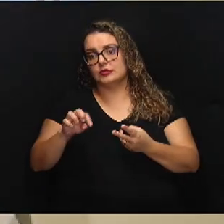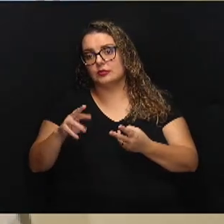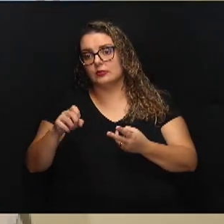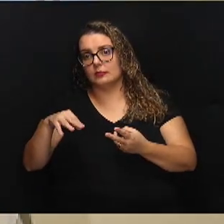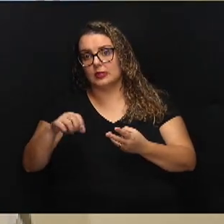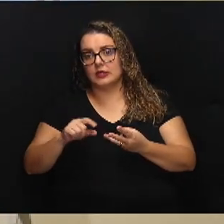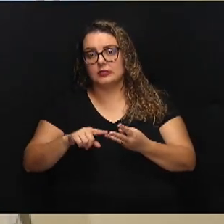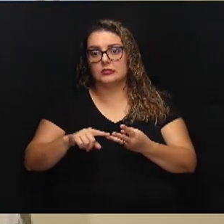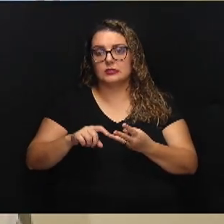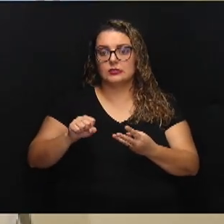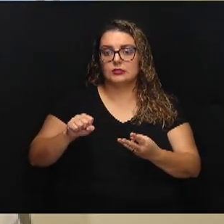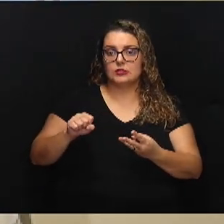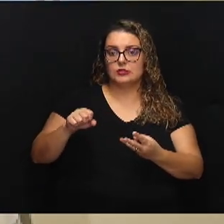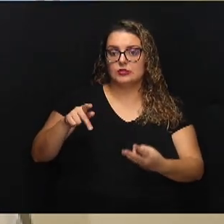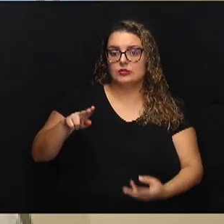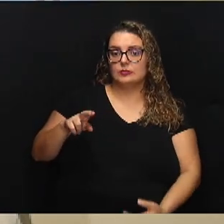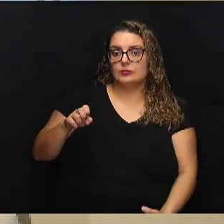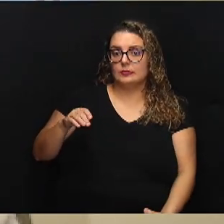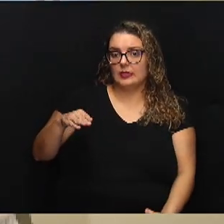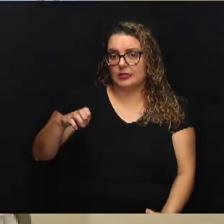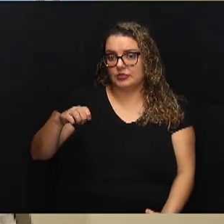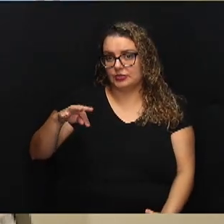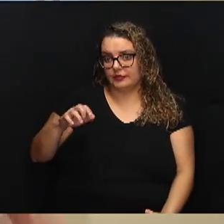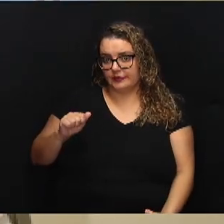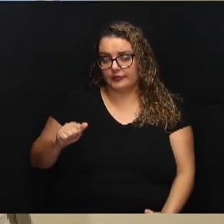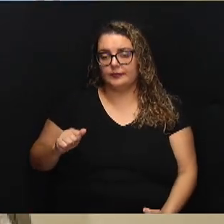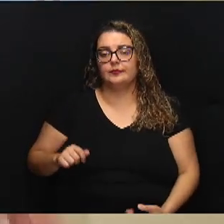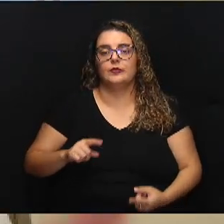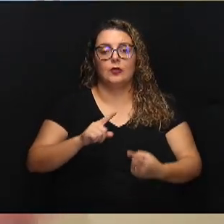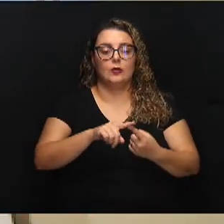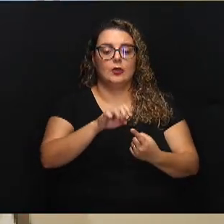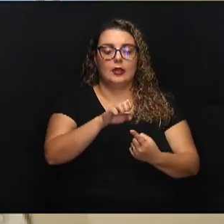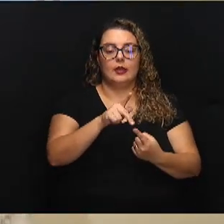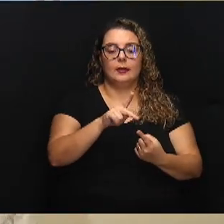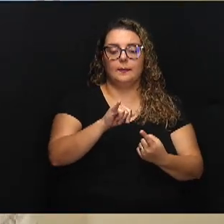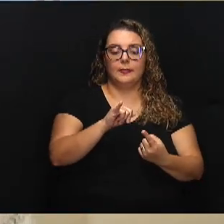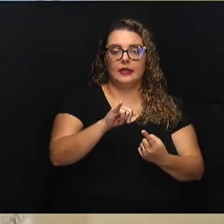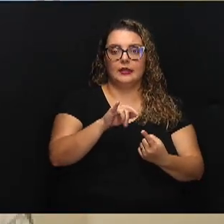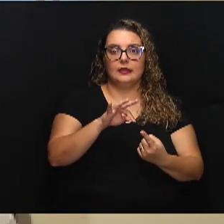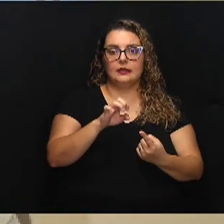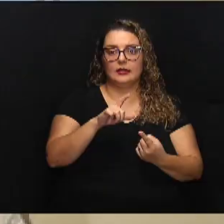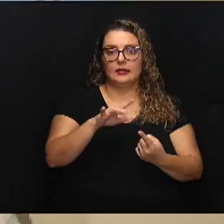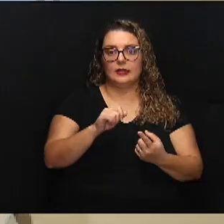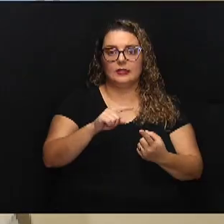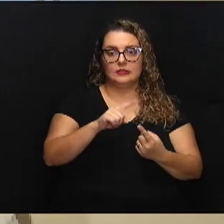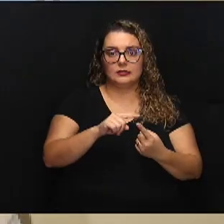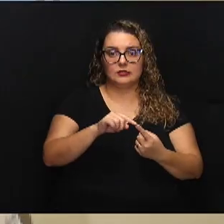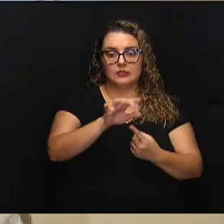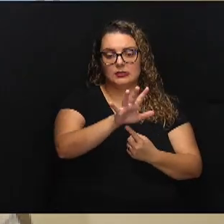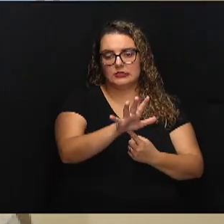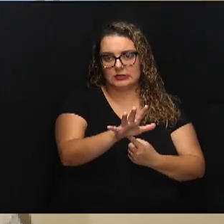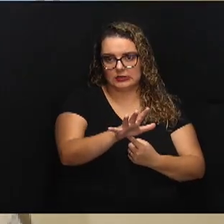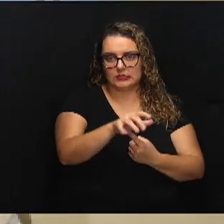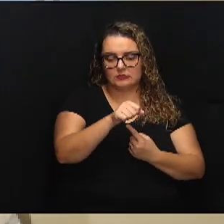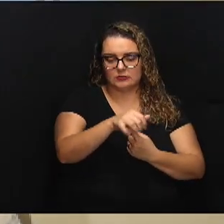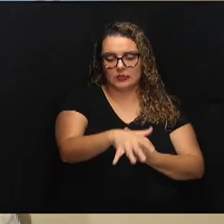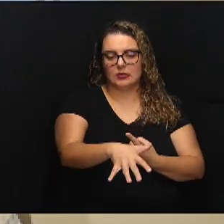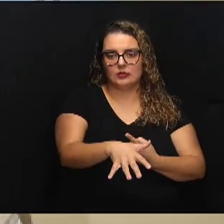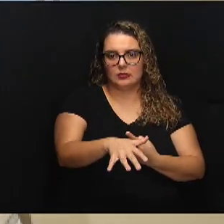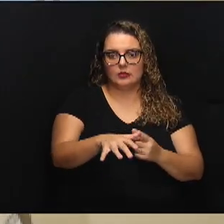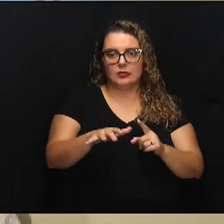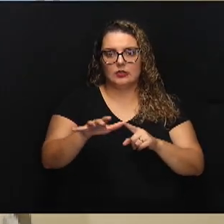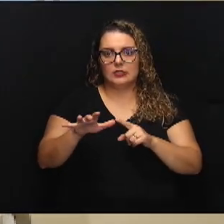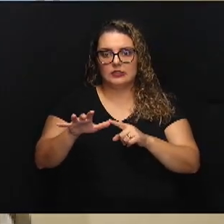eu falo de tumores epiteliais, a gente subdivide em 5 categorias. Eu tenho os carcinomas